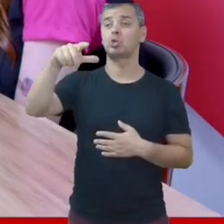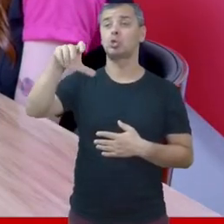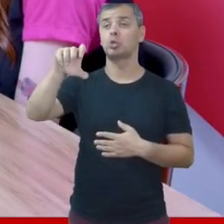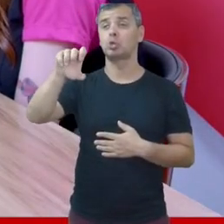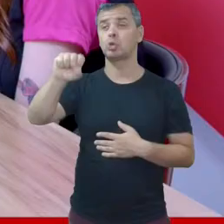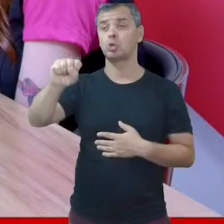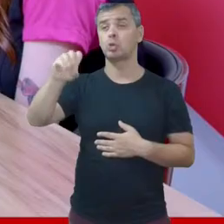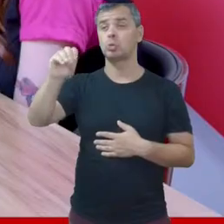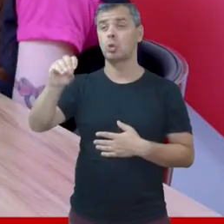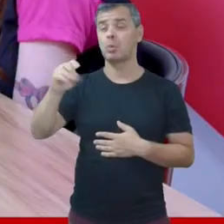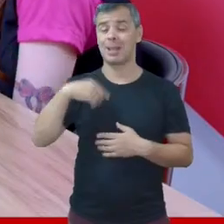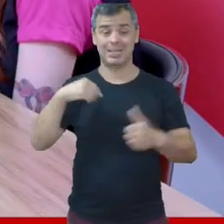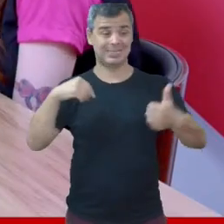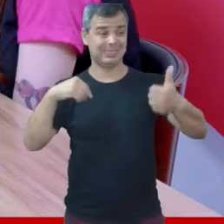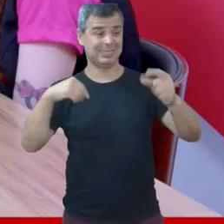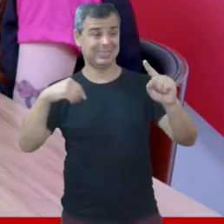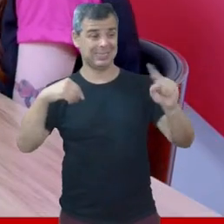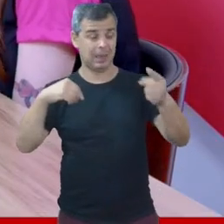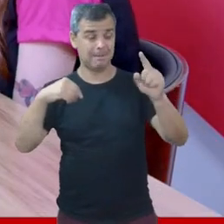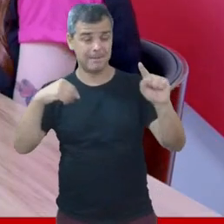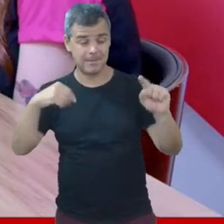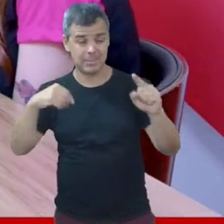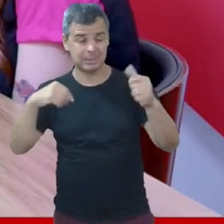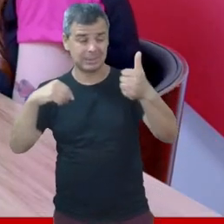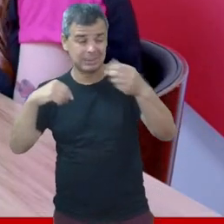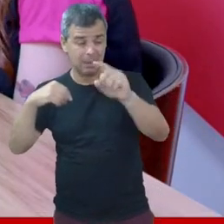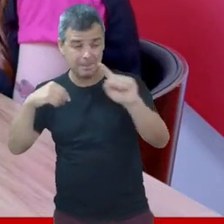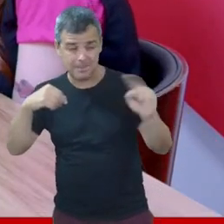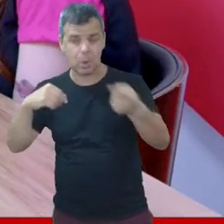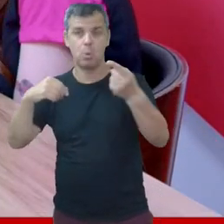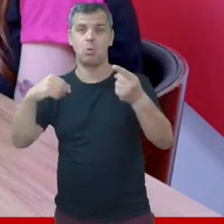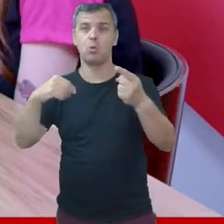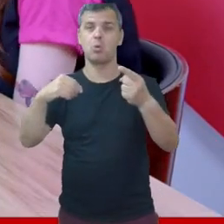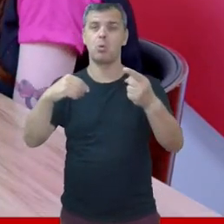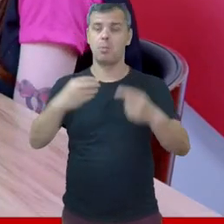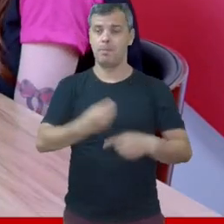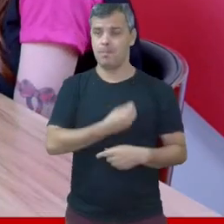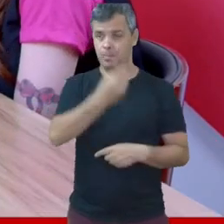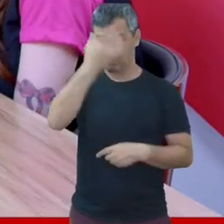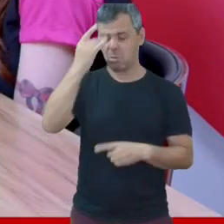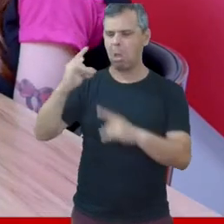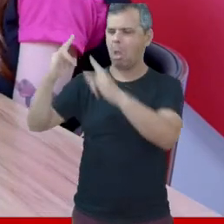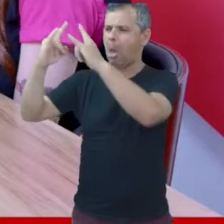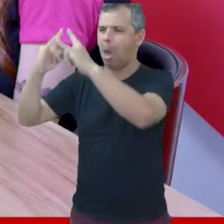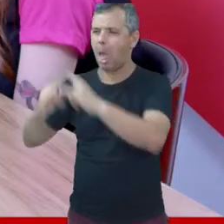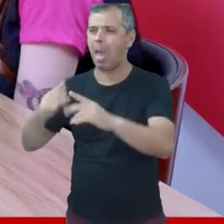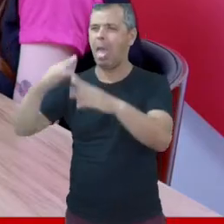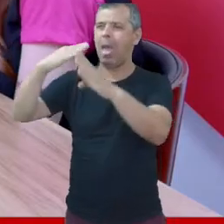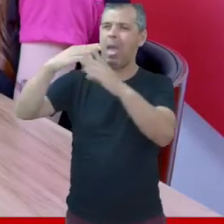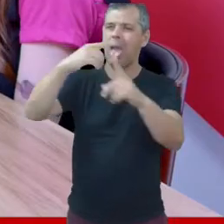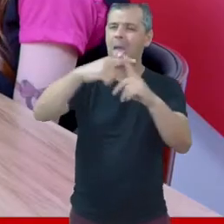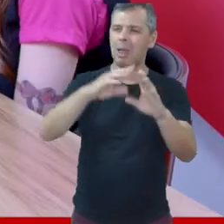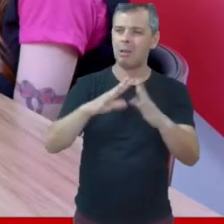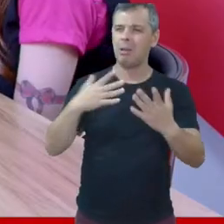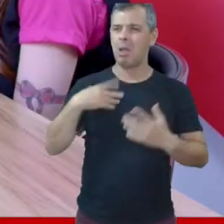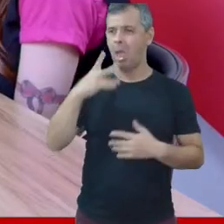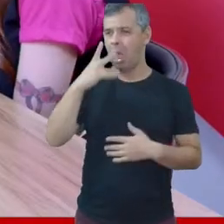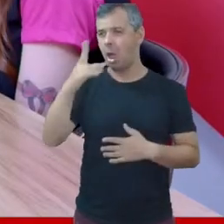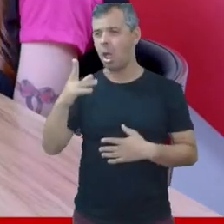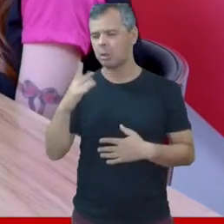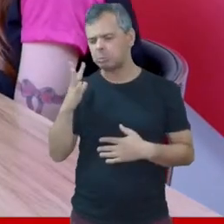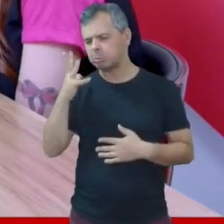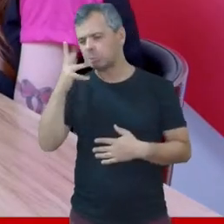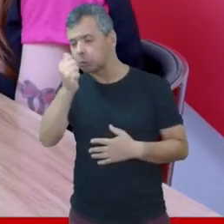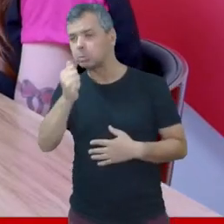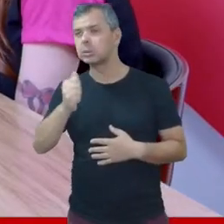286 para cada 100 mil habitantes. É muita coisa. Isso é louco. É muita muito coisa. templo religioso. Não né? é? E eu acho isso lindo.